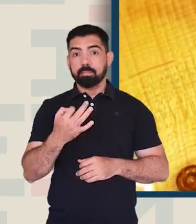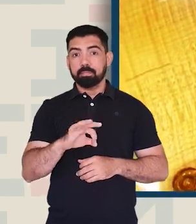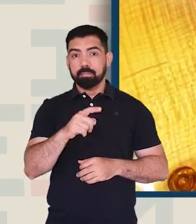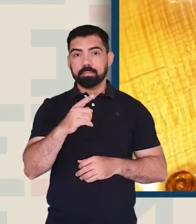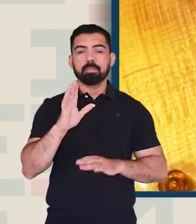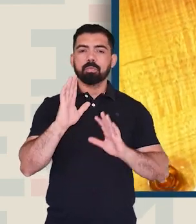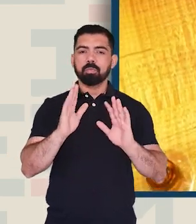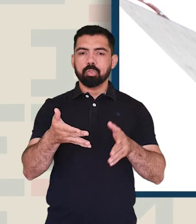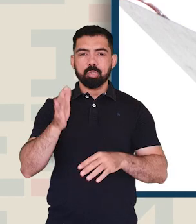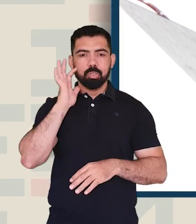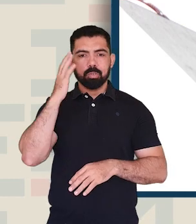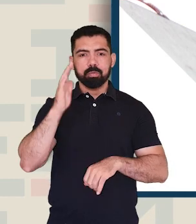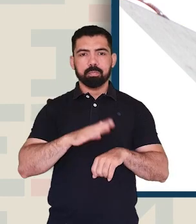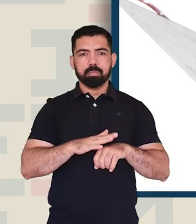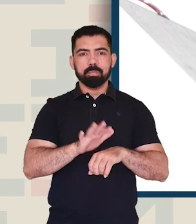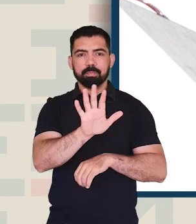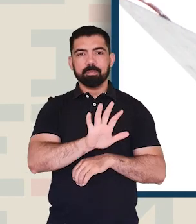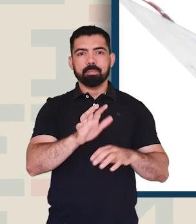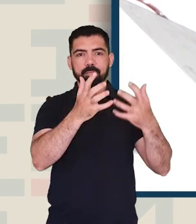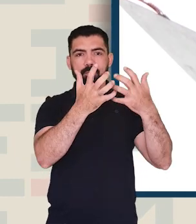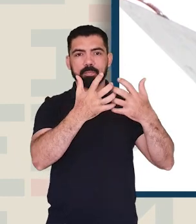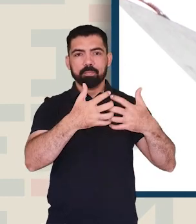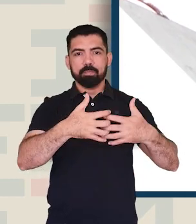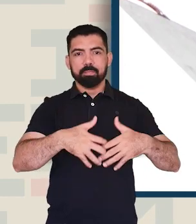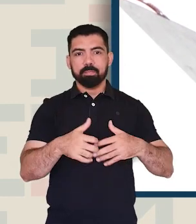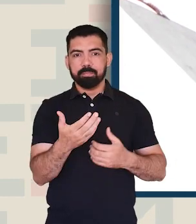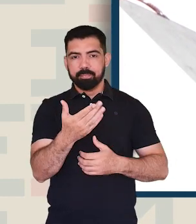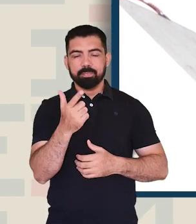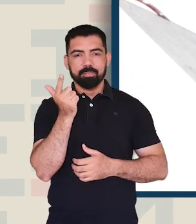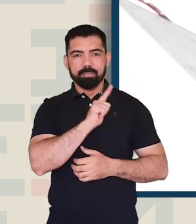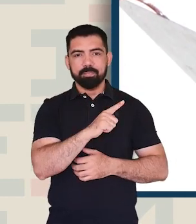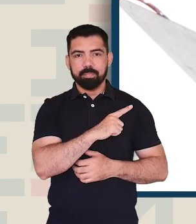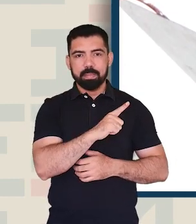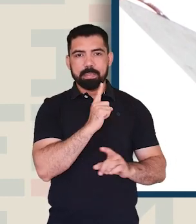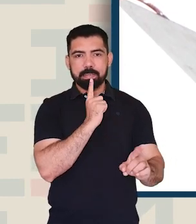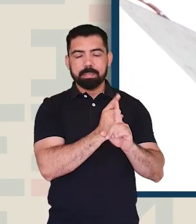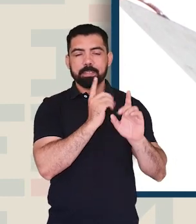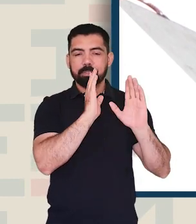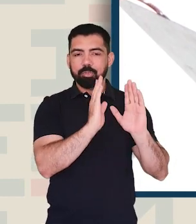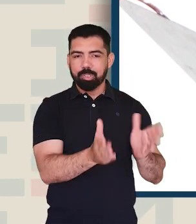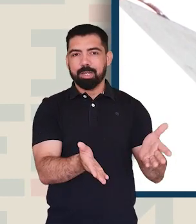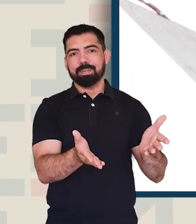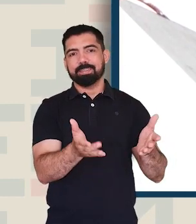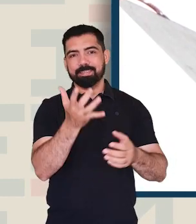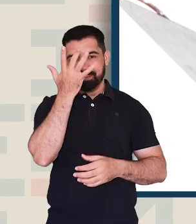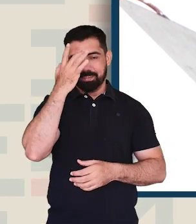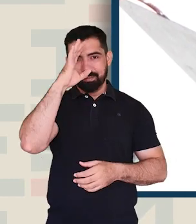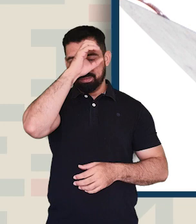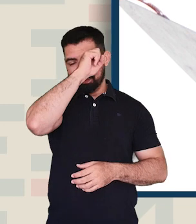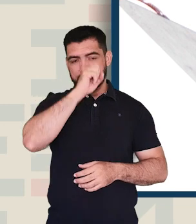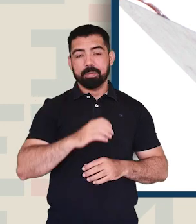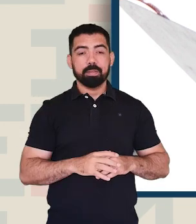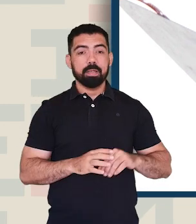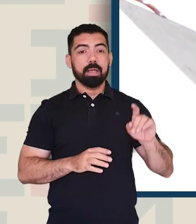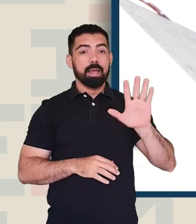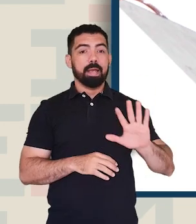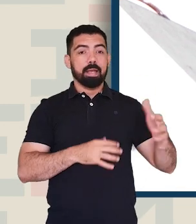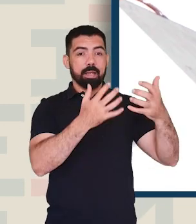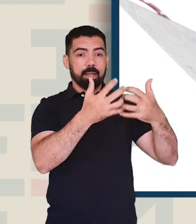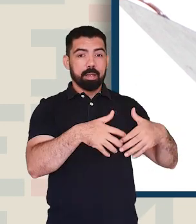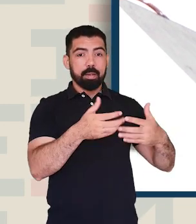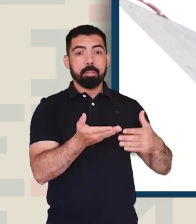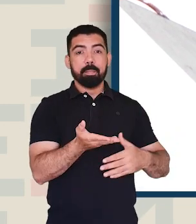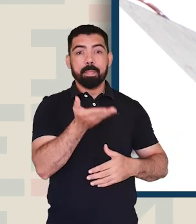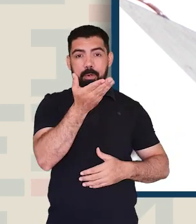certo? Então você já matou o campo harmônico. Você matou o campo harmônico maior com isso